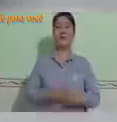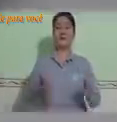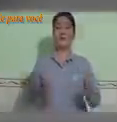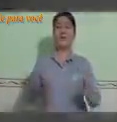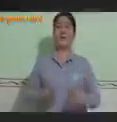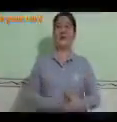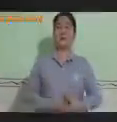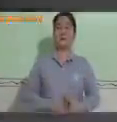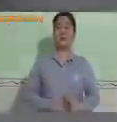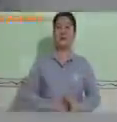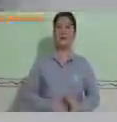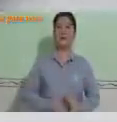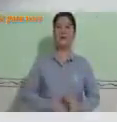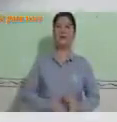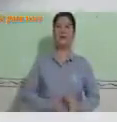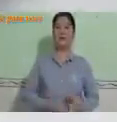Esforço